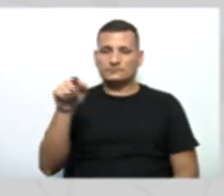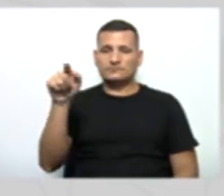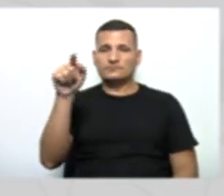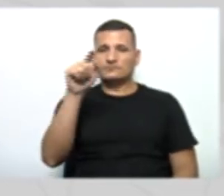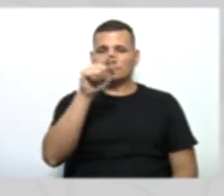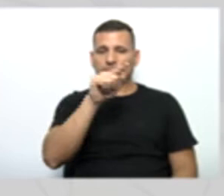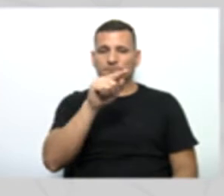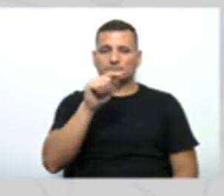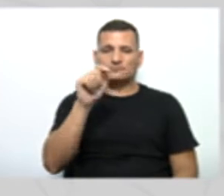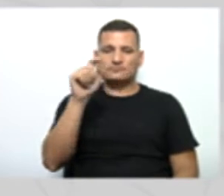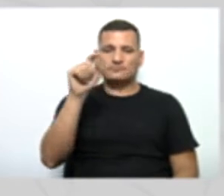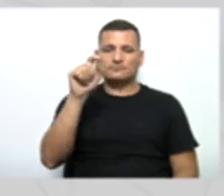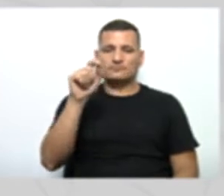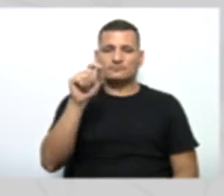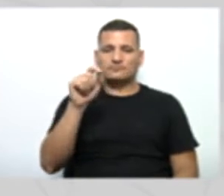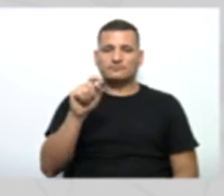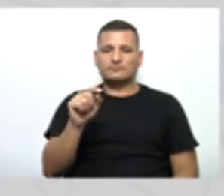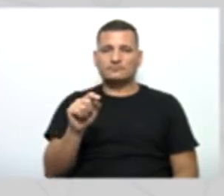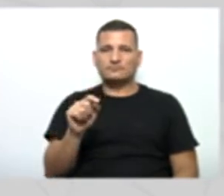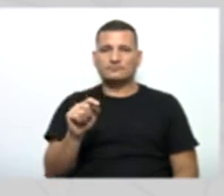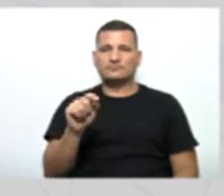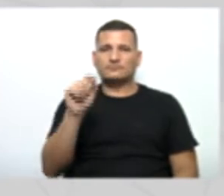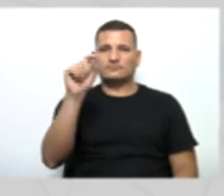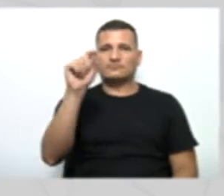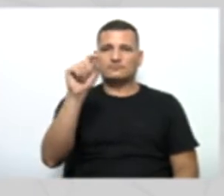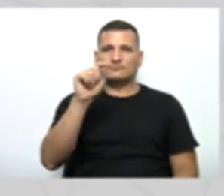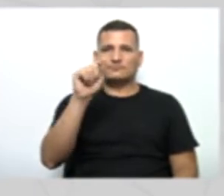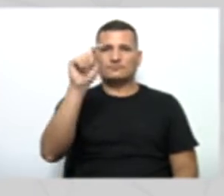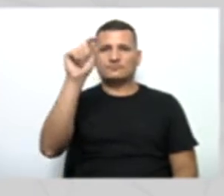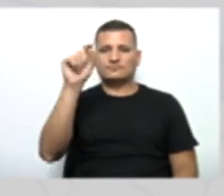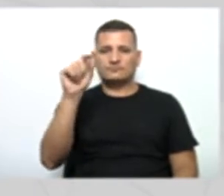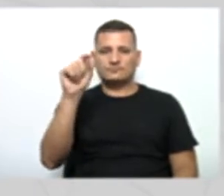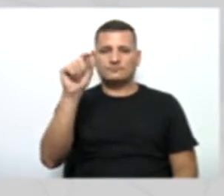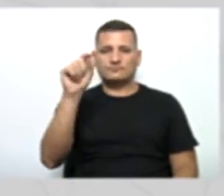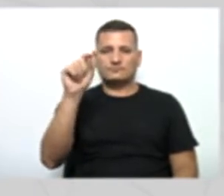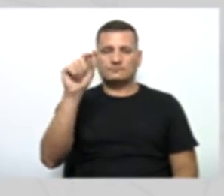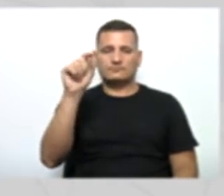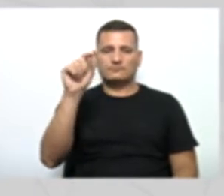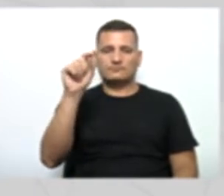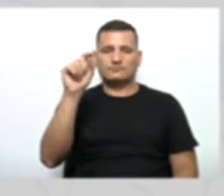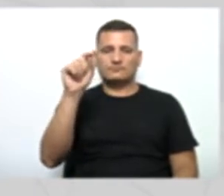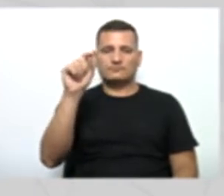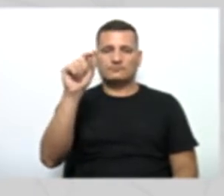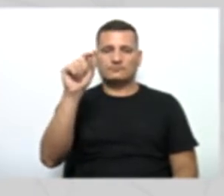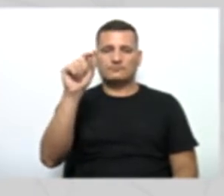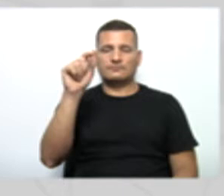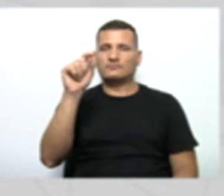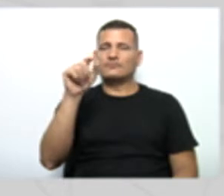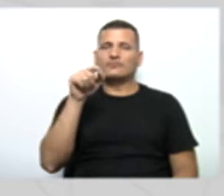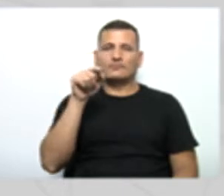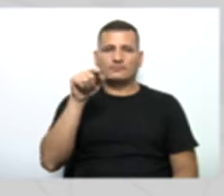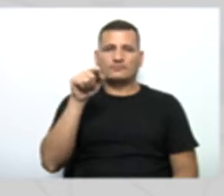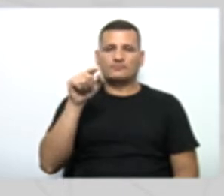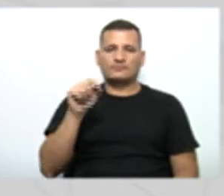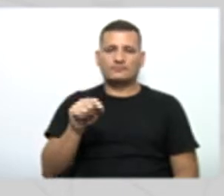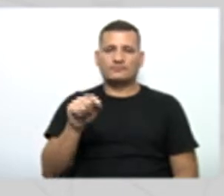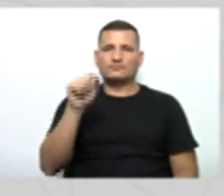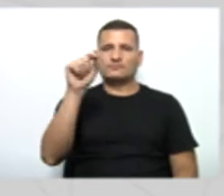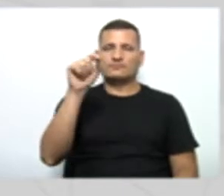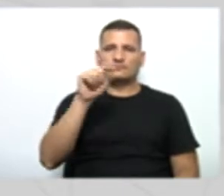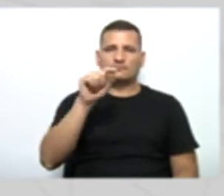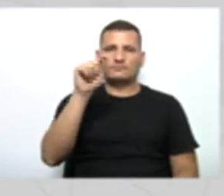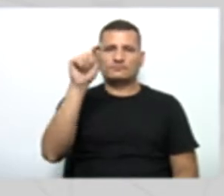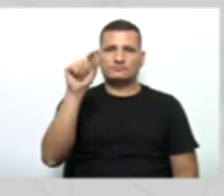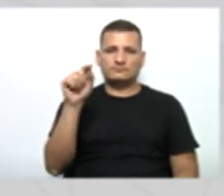ó. Era para eu ter colocado ele com a cor correta, né? Mas vejam bem aqui, ó. Essa seta, ela tá também